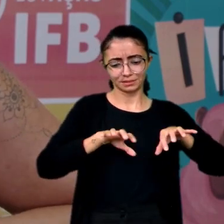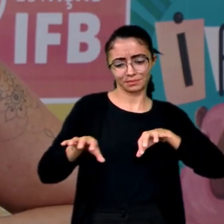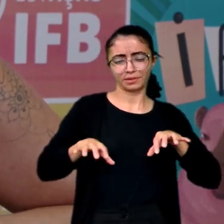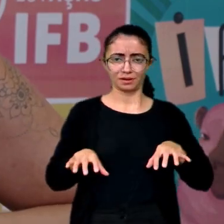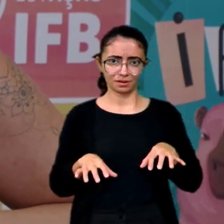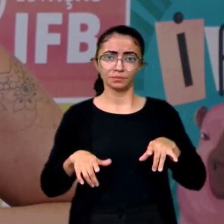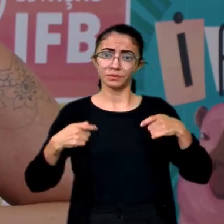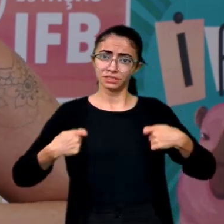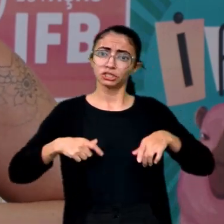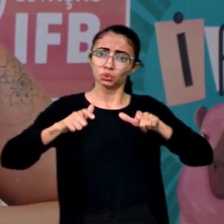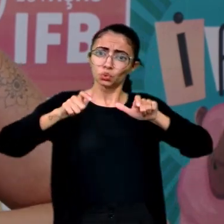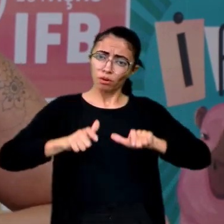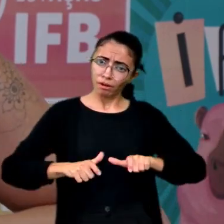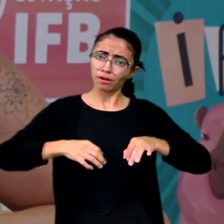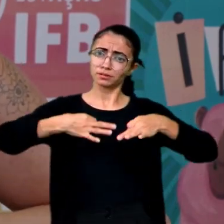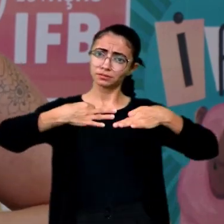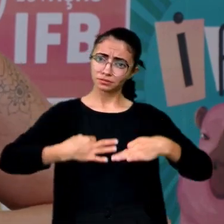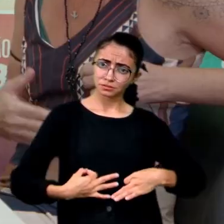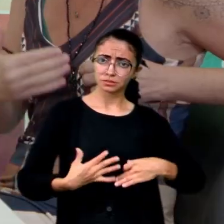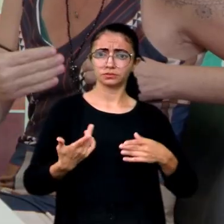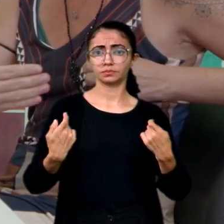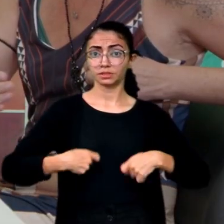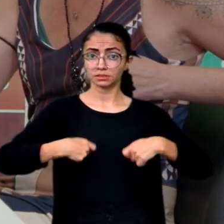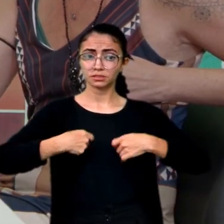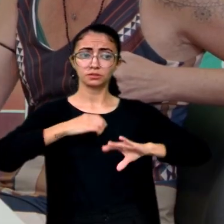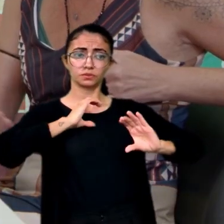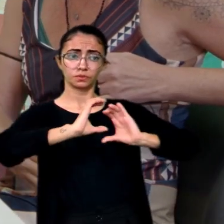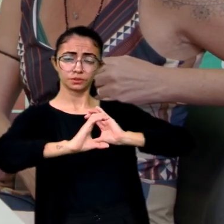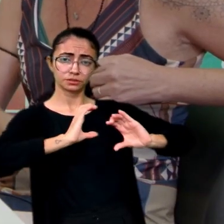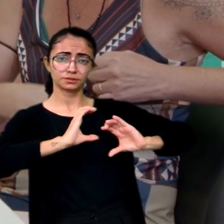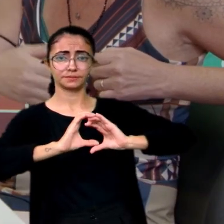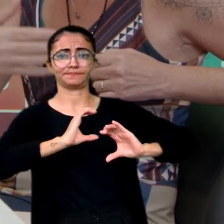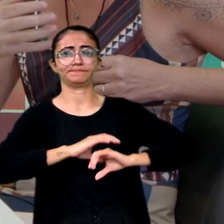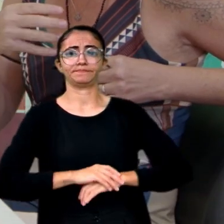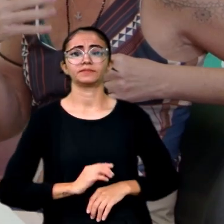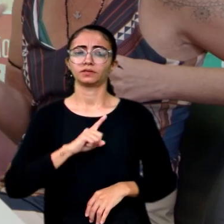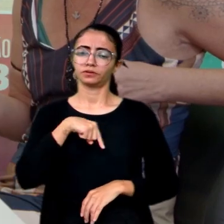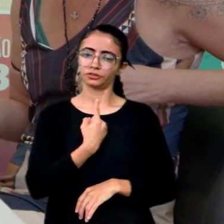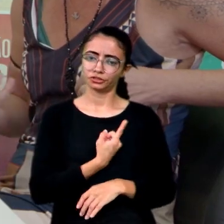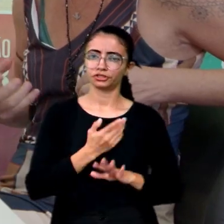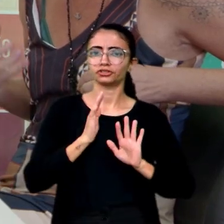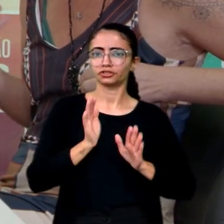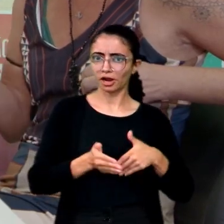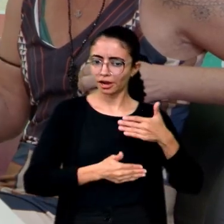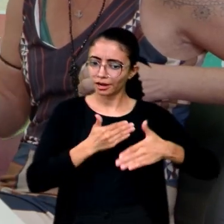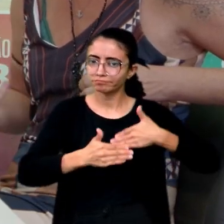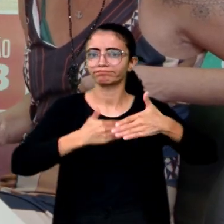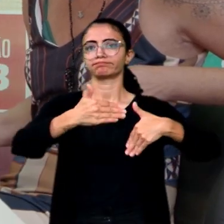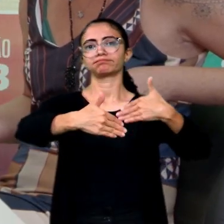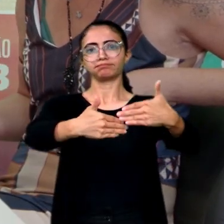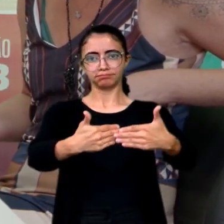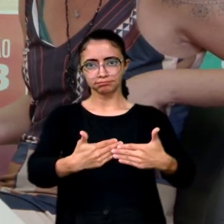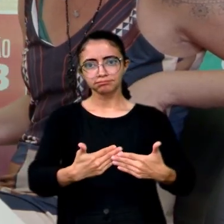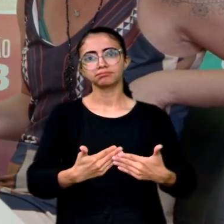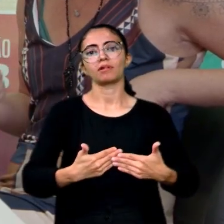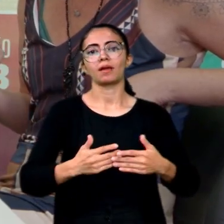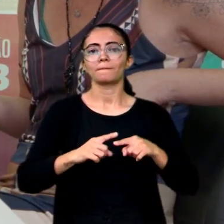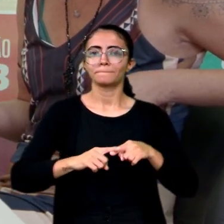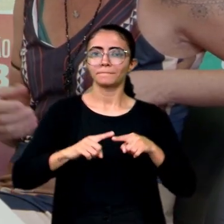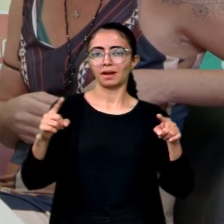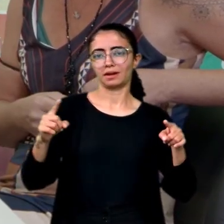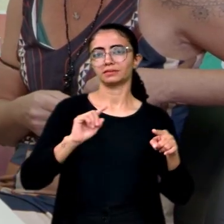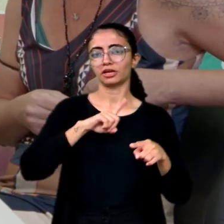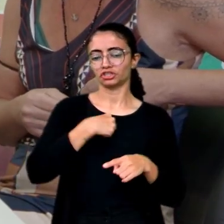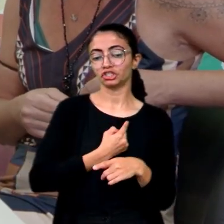ter esse lugar, tem que ter a comunicação. Então, está nesse passo. Nós já demos grandes passos, nós estamos arrumando a casa. Eu